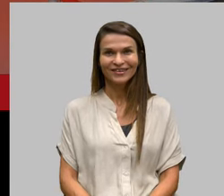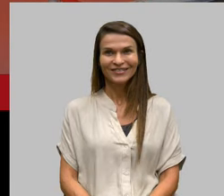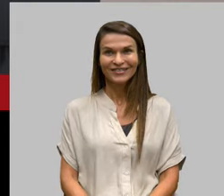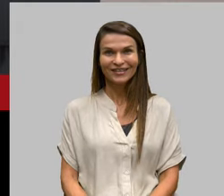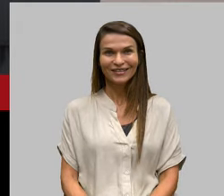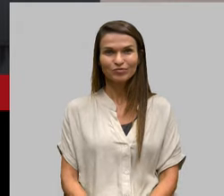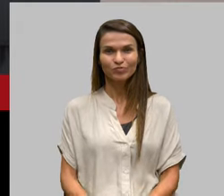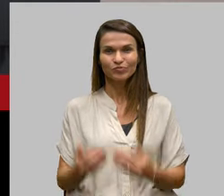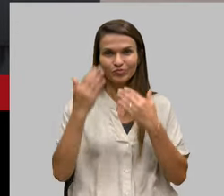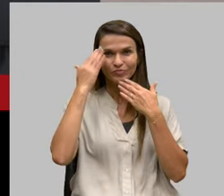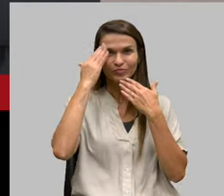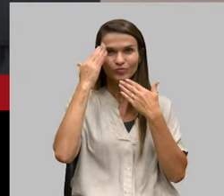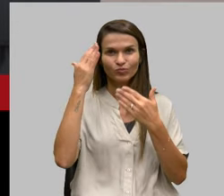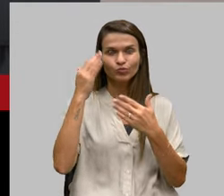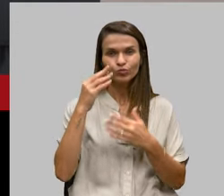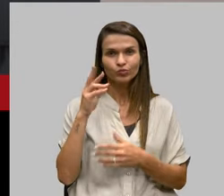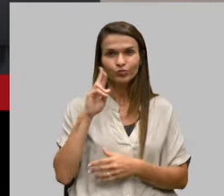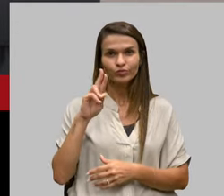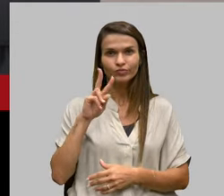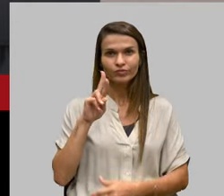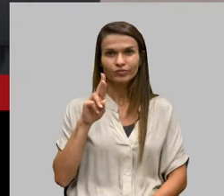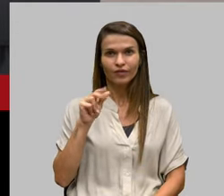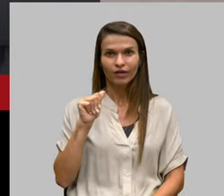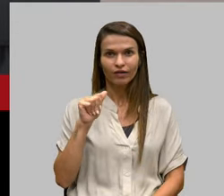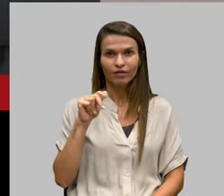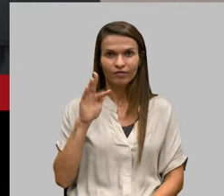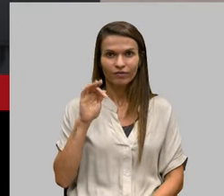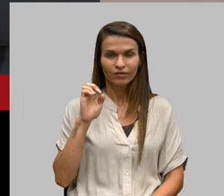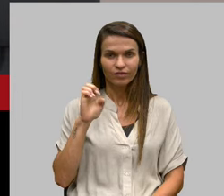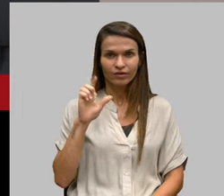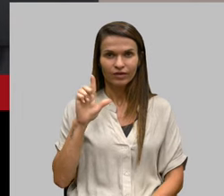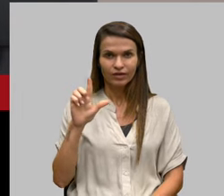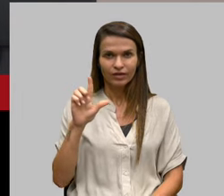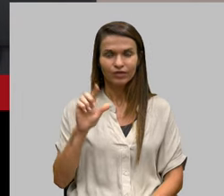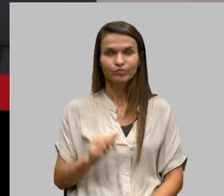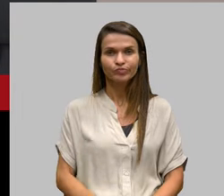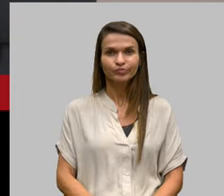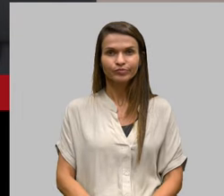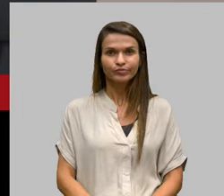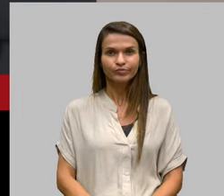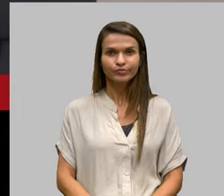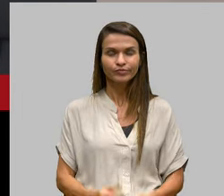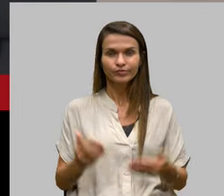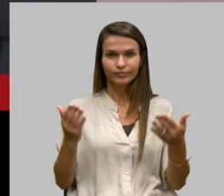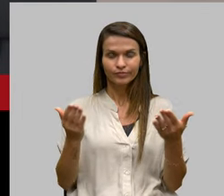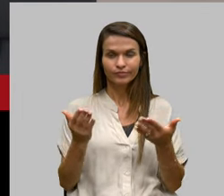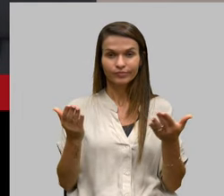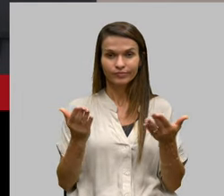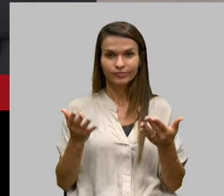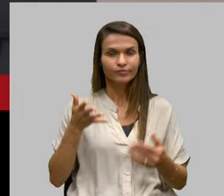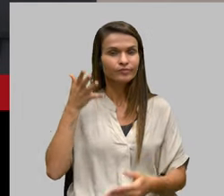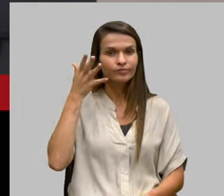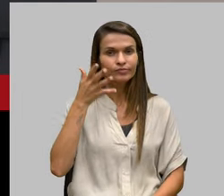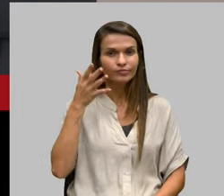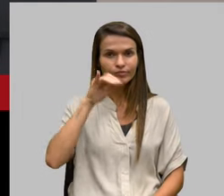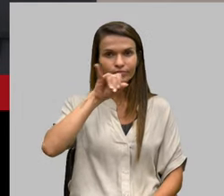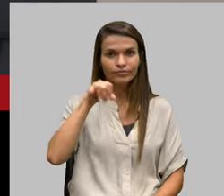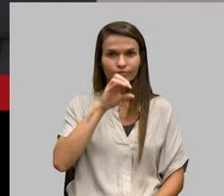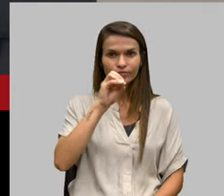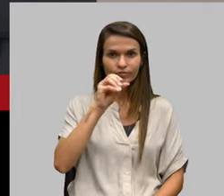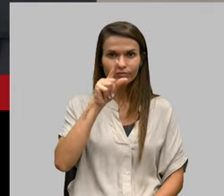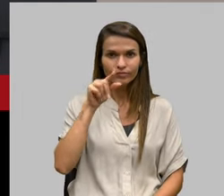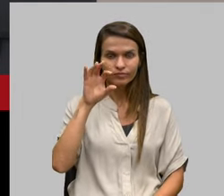Muito obrigado Dr Rafael Porto de Almeida e agora passamos a palavra ao senr João Carlos